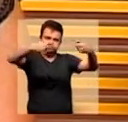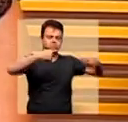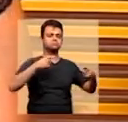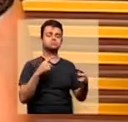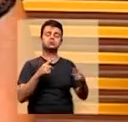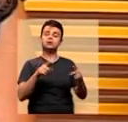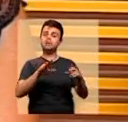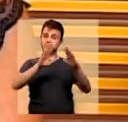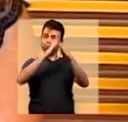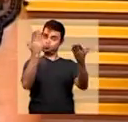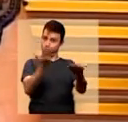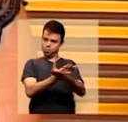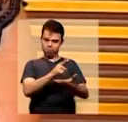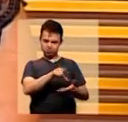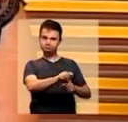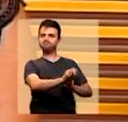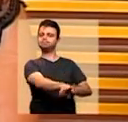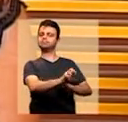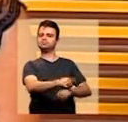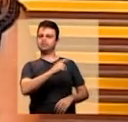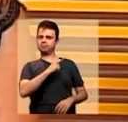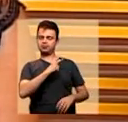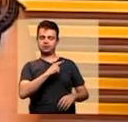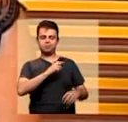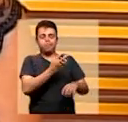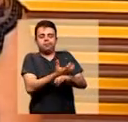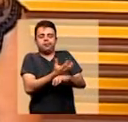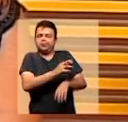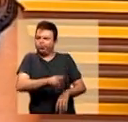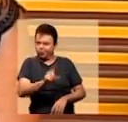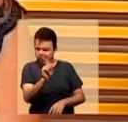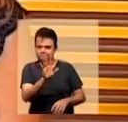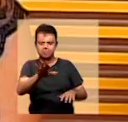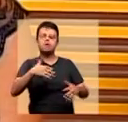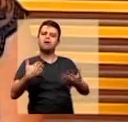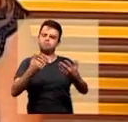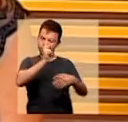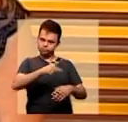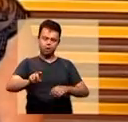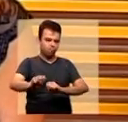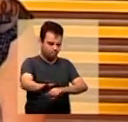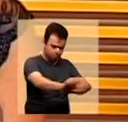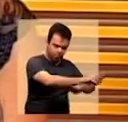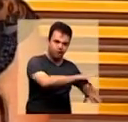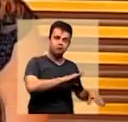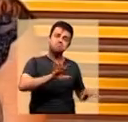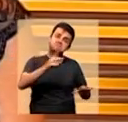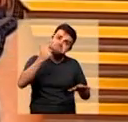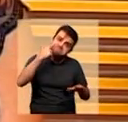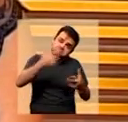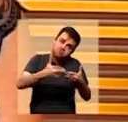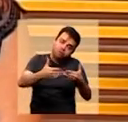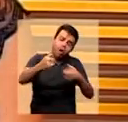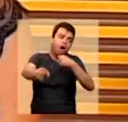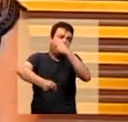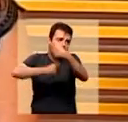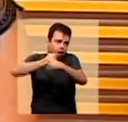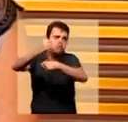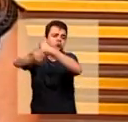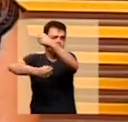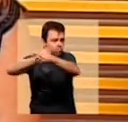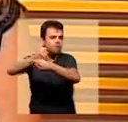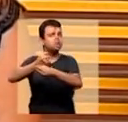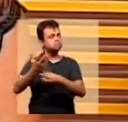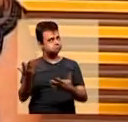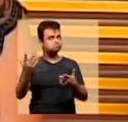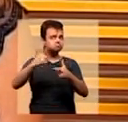escola, está sendo colocado para eles como uma maneira de reflexão. E eu acho que isso a longo prazo, não tão curto, vai